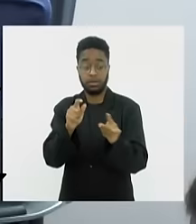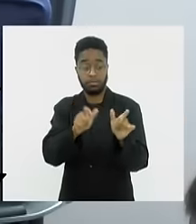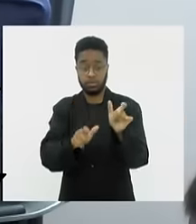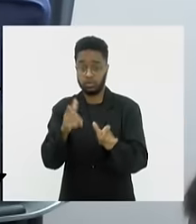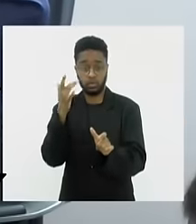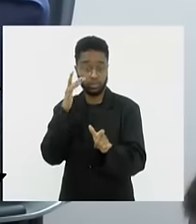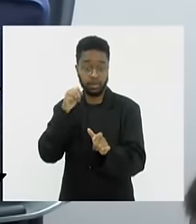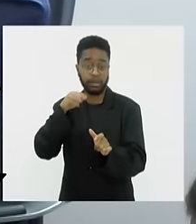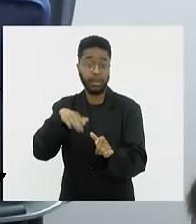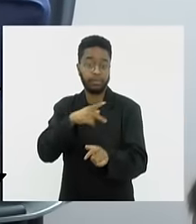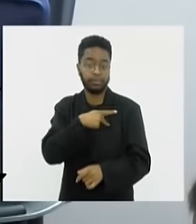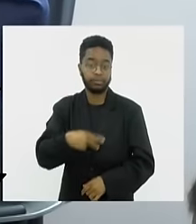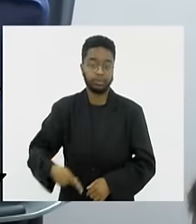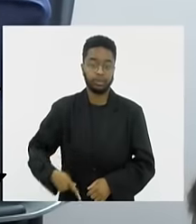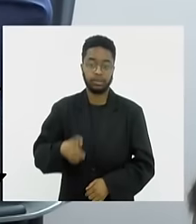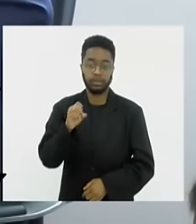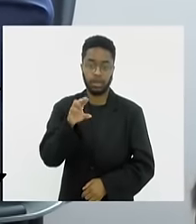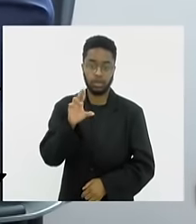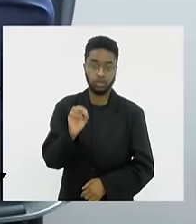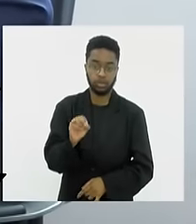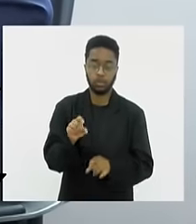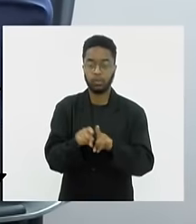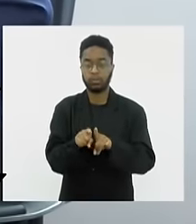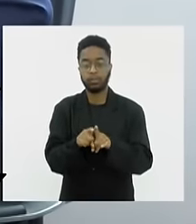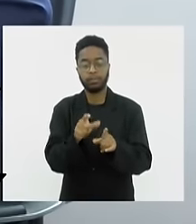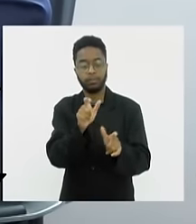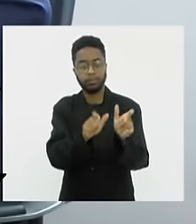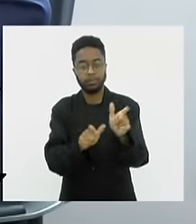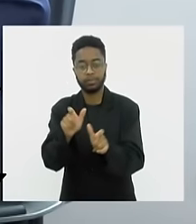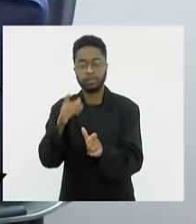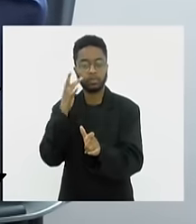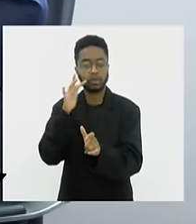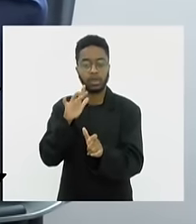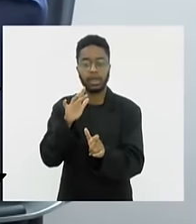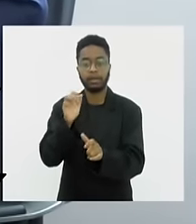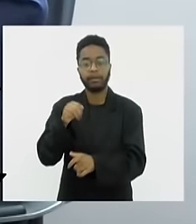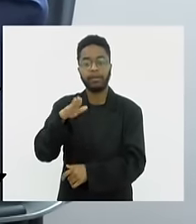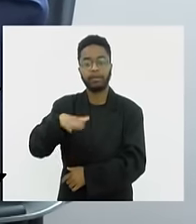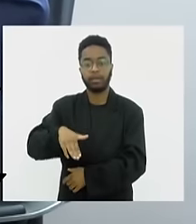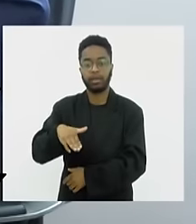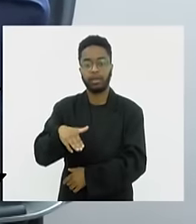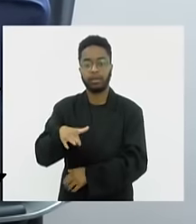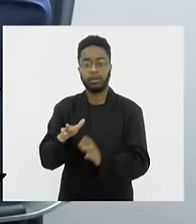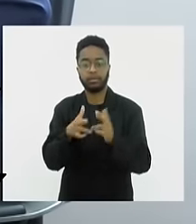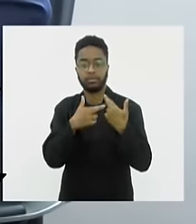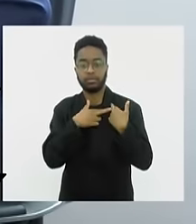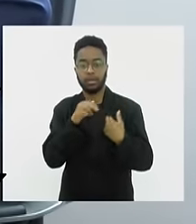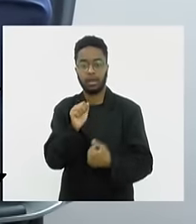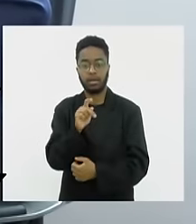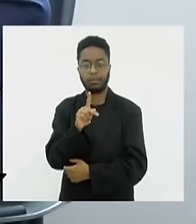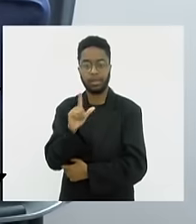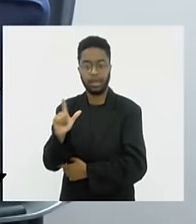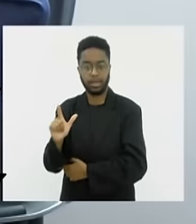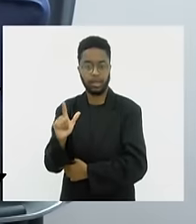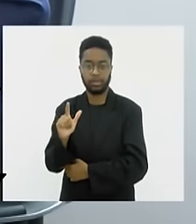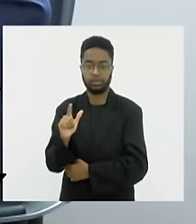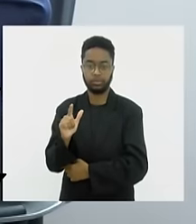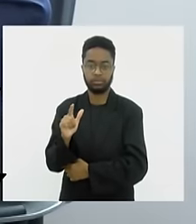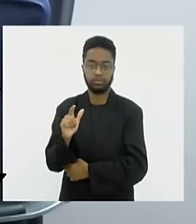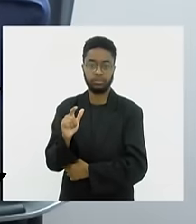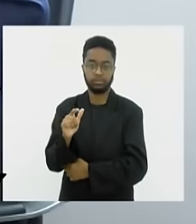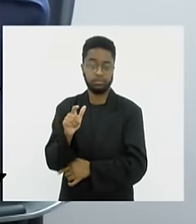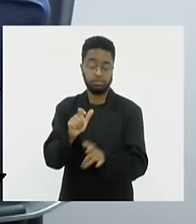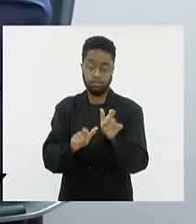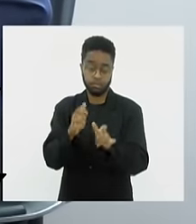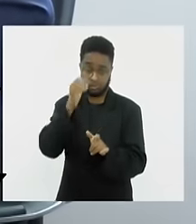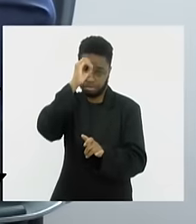quem é o presidente do Detro, o cidadão não sabe quem é, na ponta, o dono da PL. O cidadão